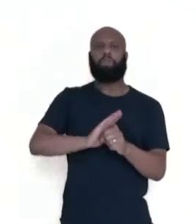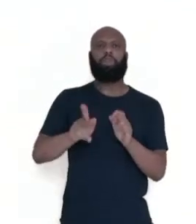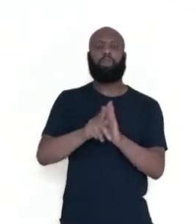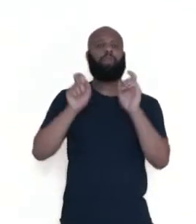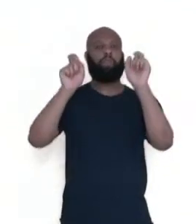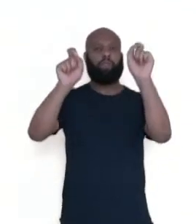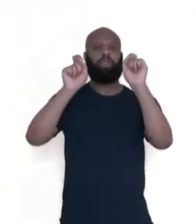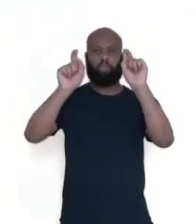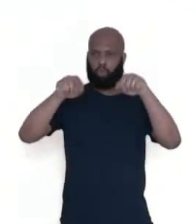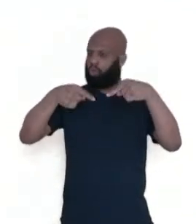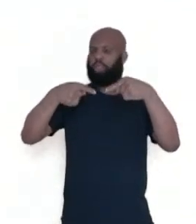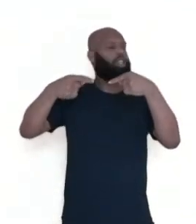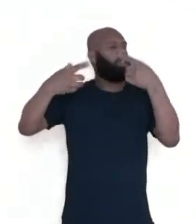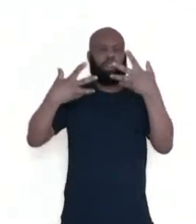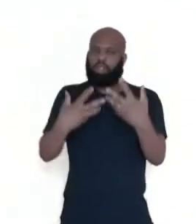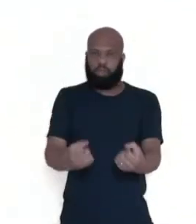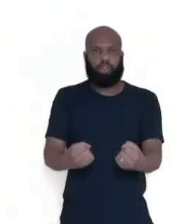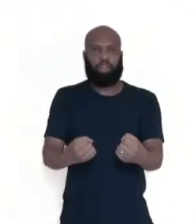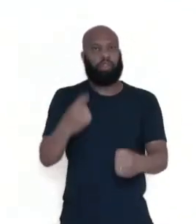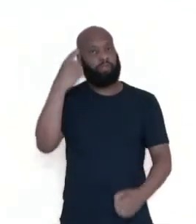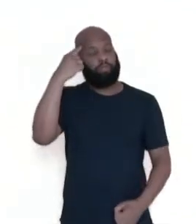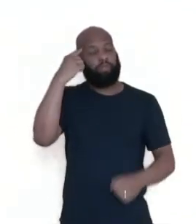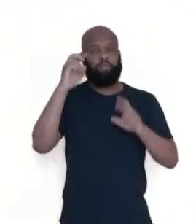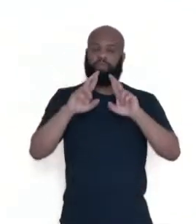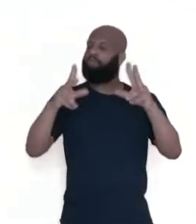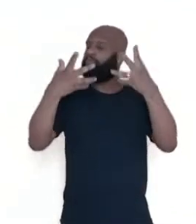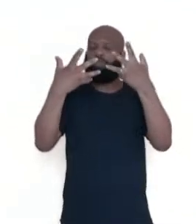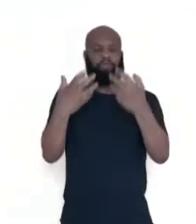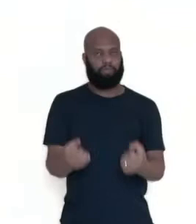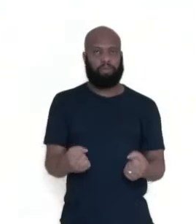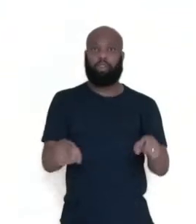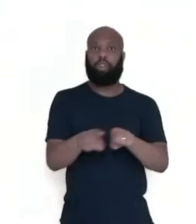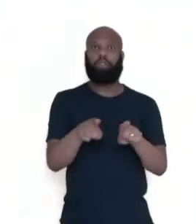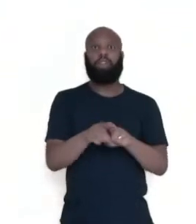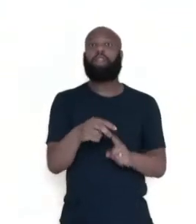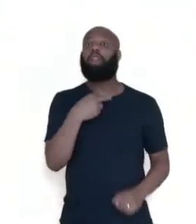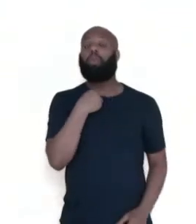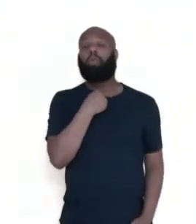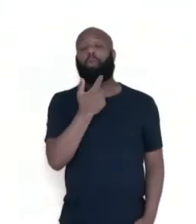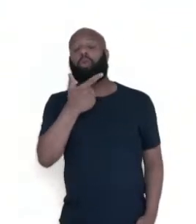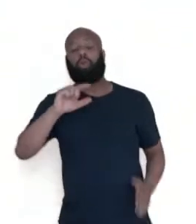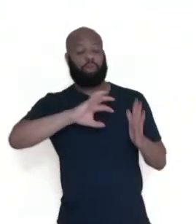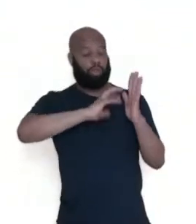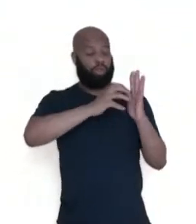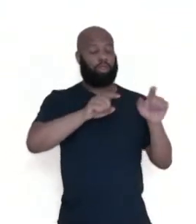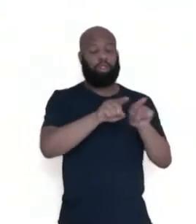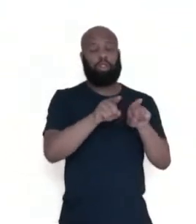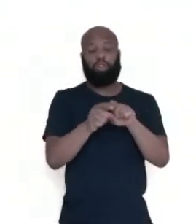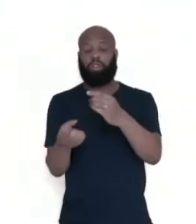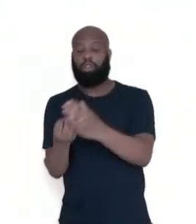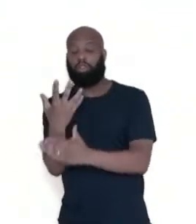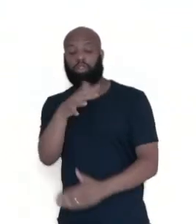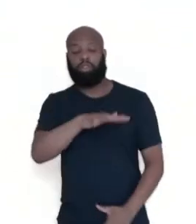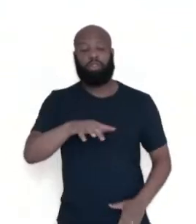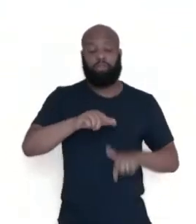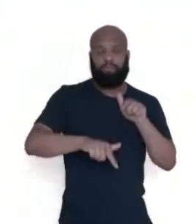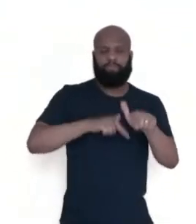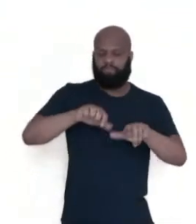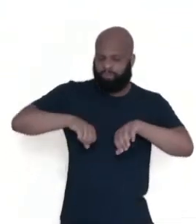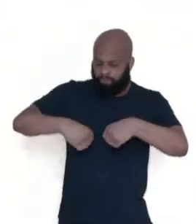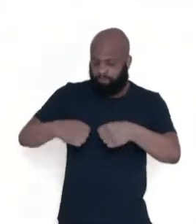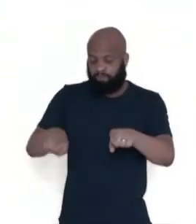manifestações diferentes de pensamento, ausência de pluralismo partidário, criação de campos de trabalho forçado ou